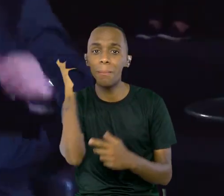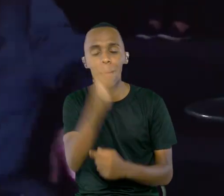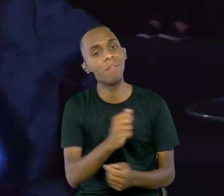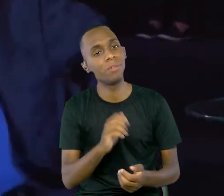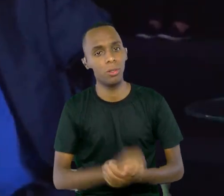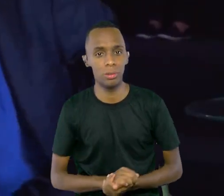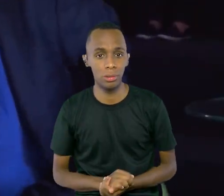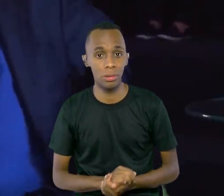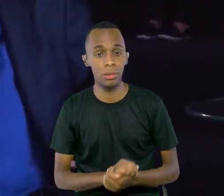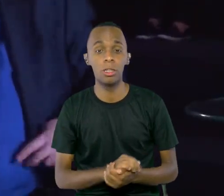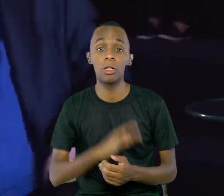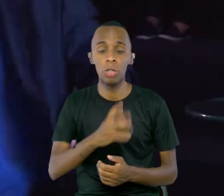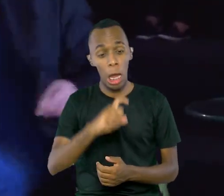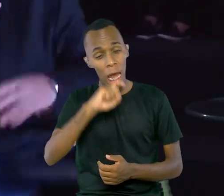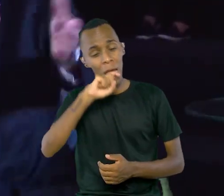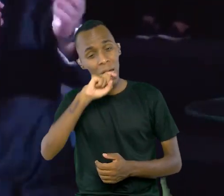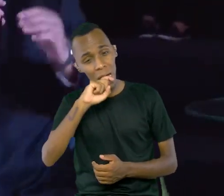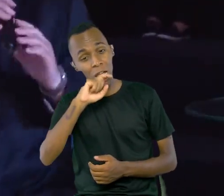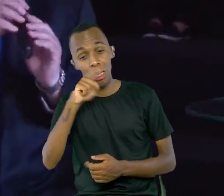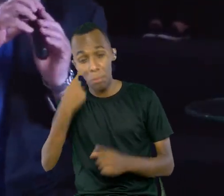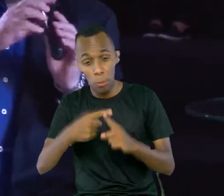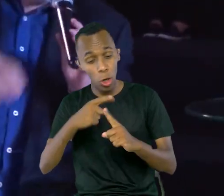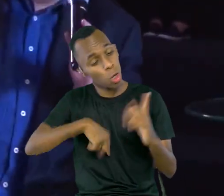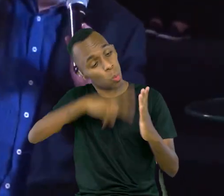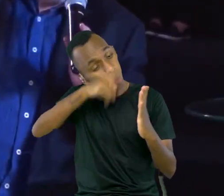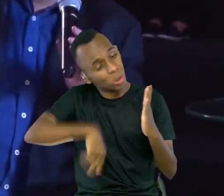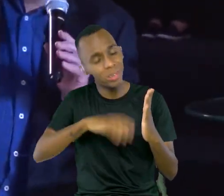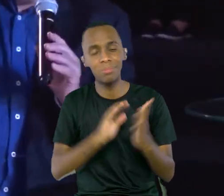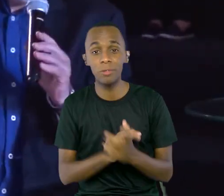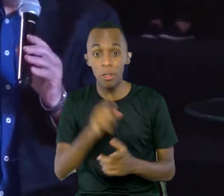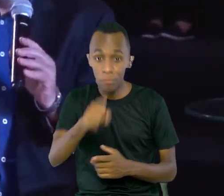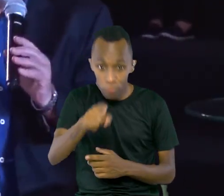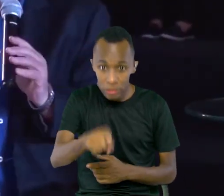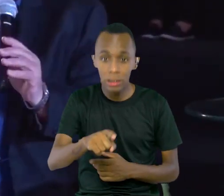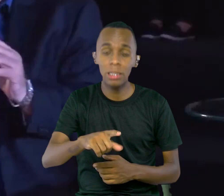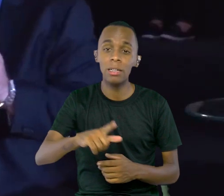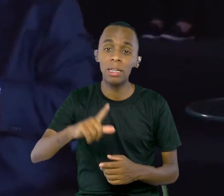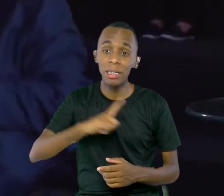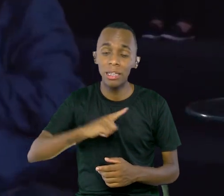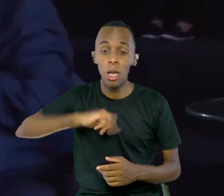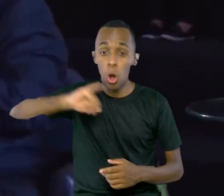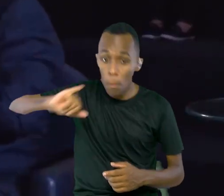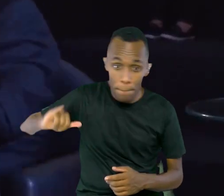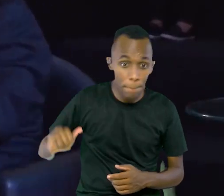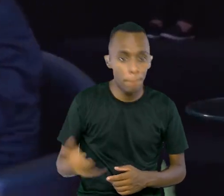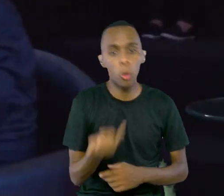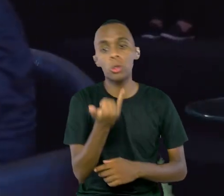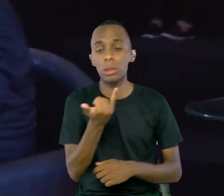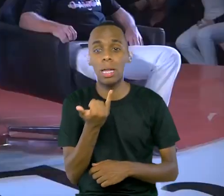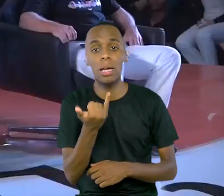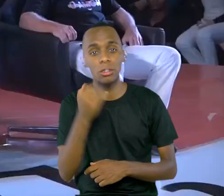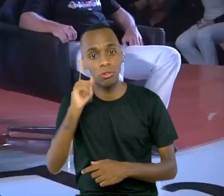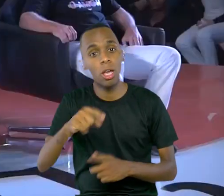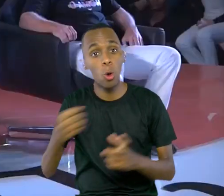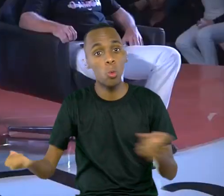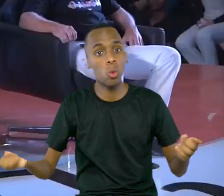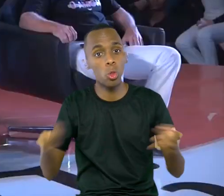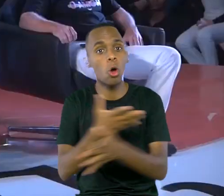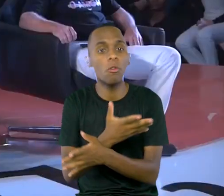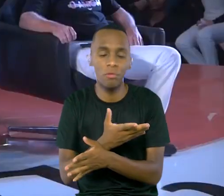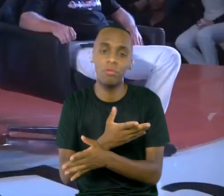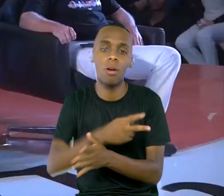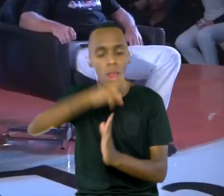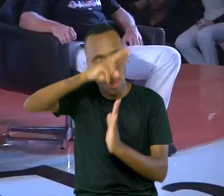Olha que coisa maravilhosa. Eu te invejo muito, eu já li, isto é, você vai ter uma chance que é ter